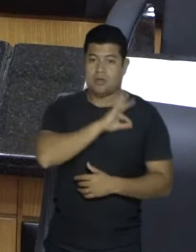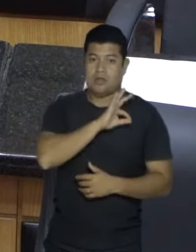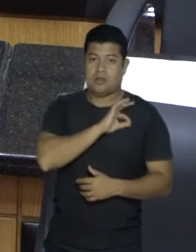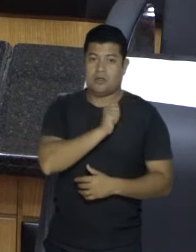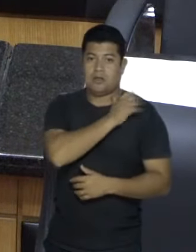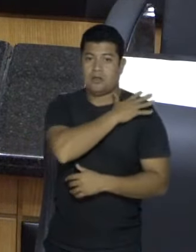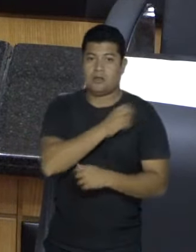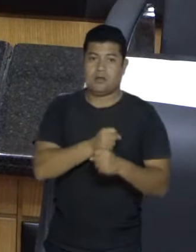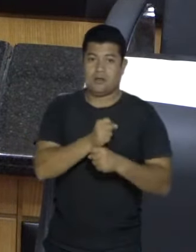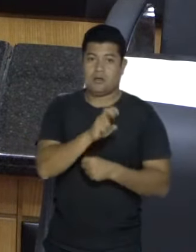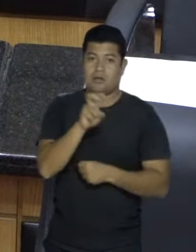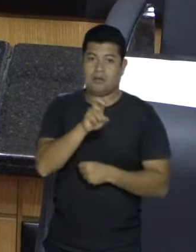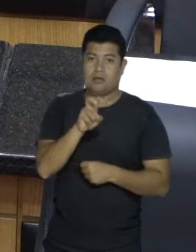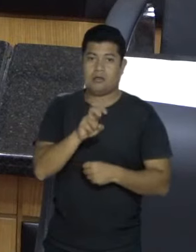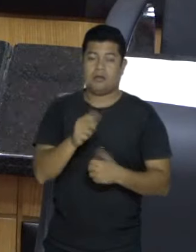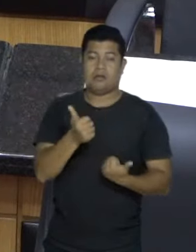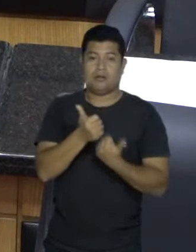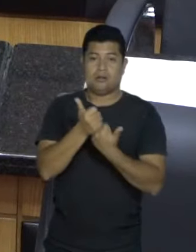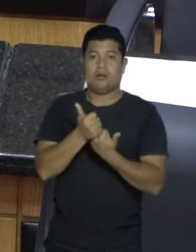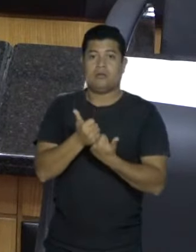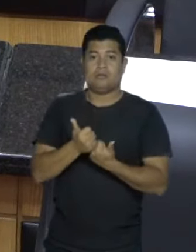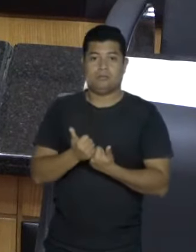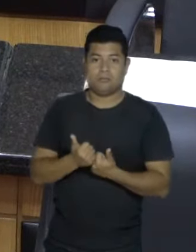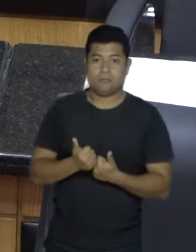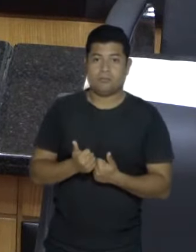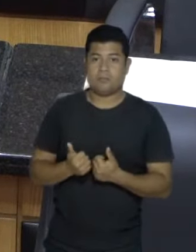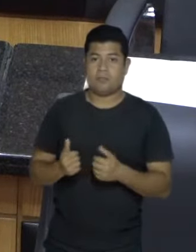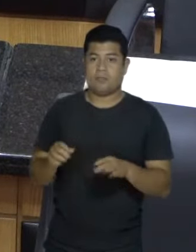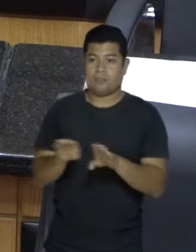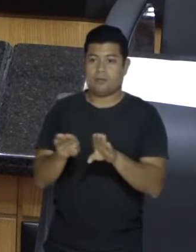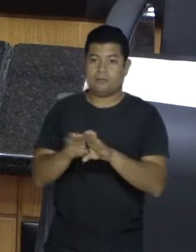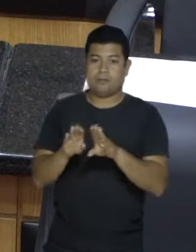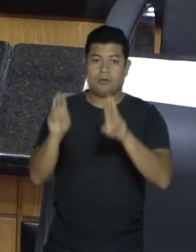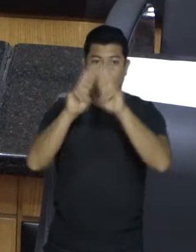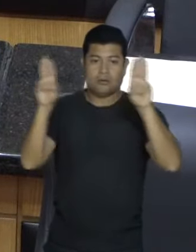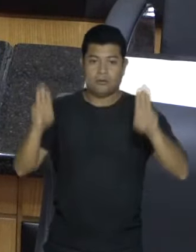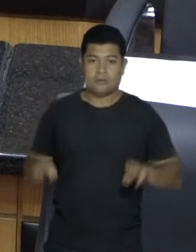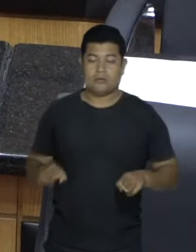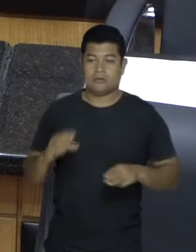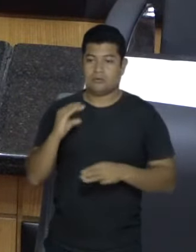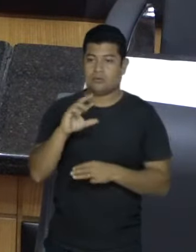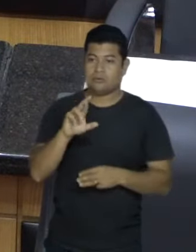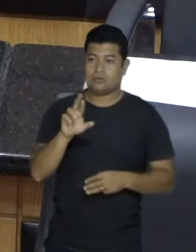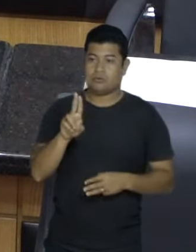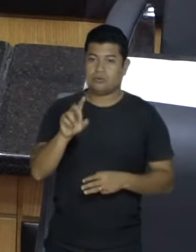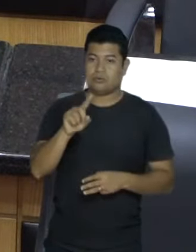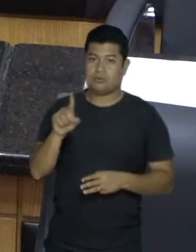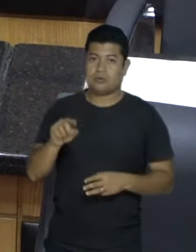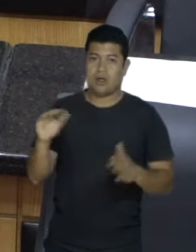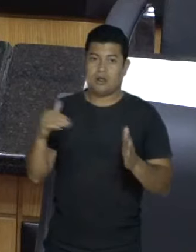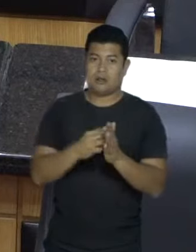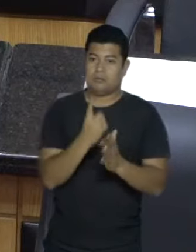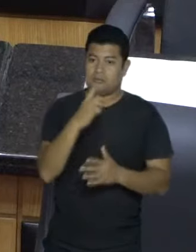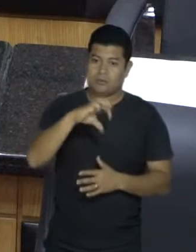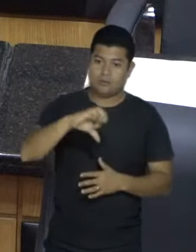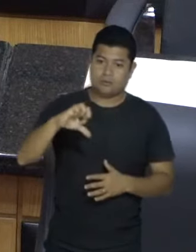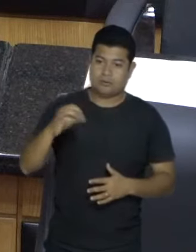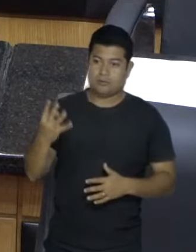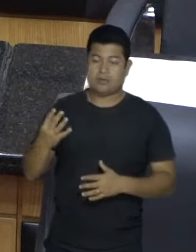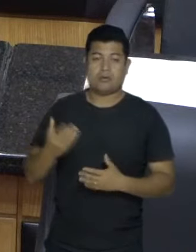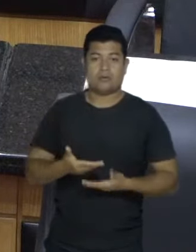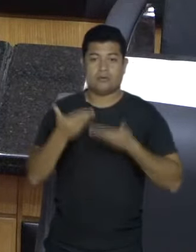anos prestou também apoio à segurança da Guarda do museu Cruz e Souza e até 1994 quando começou